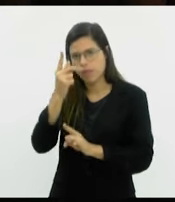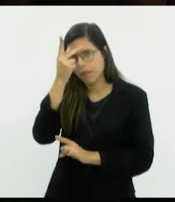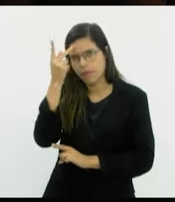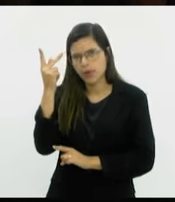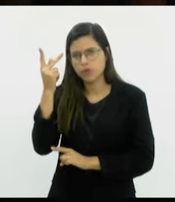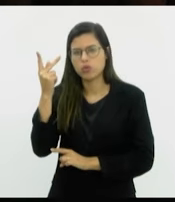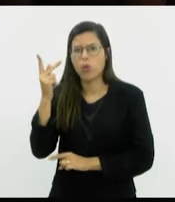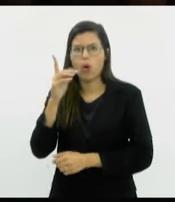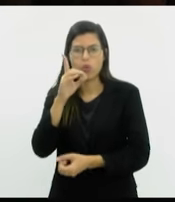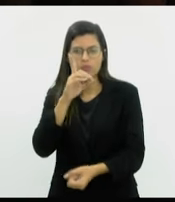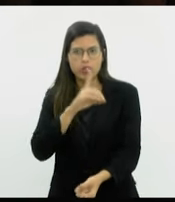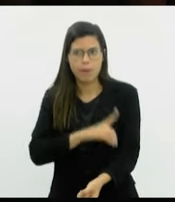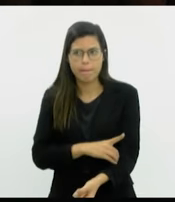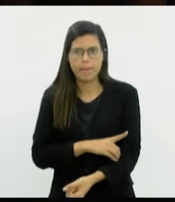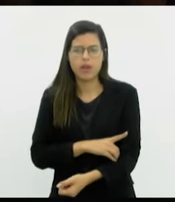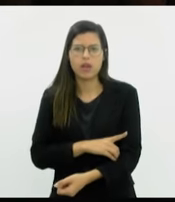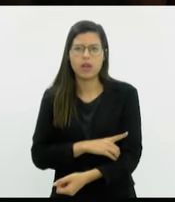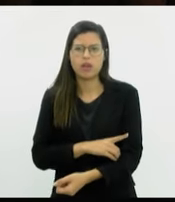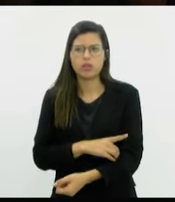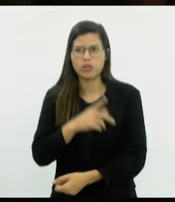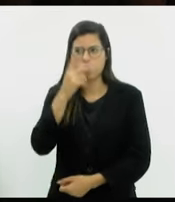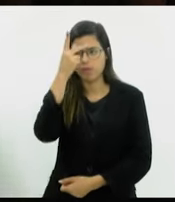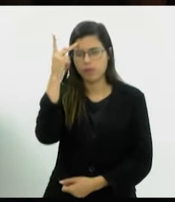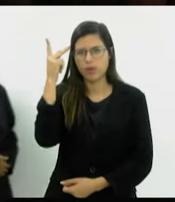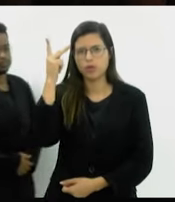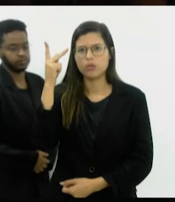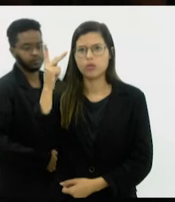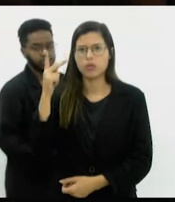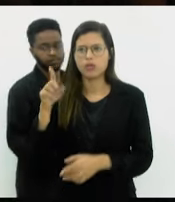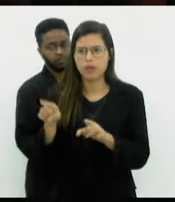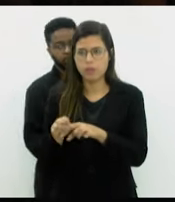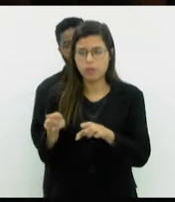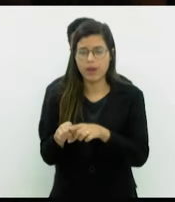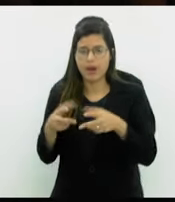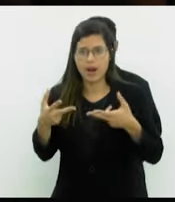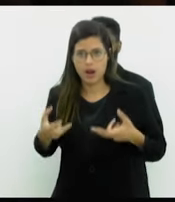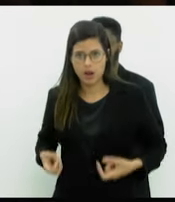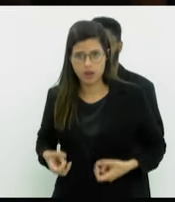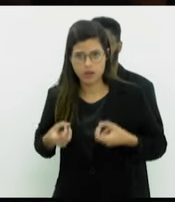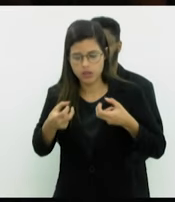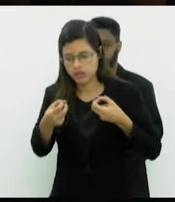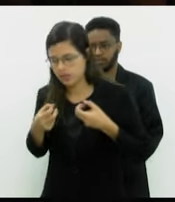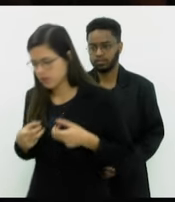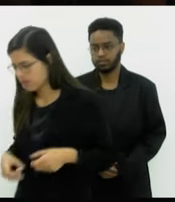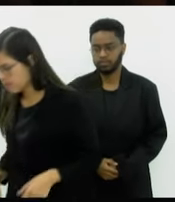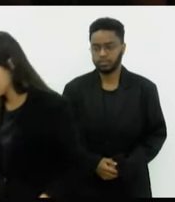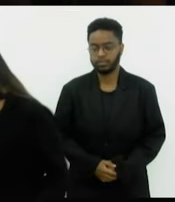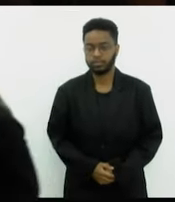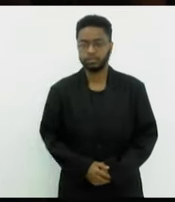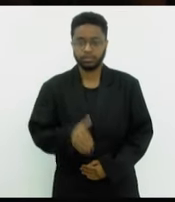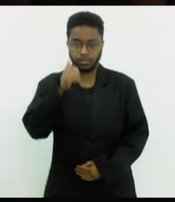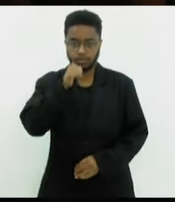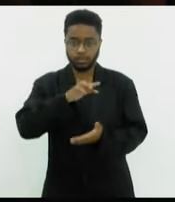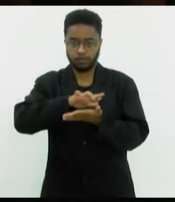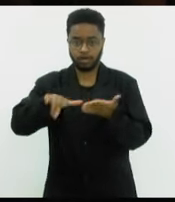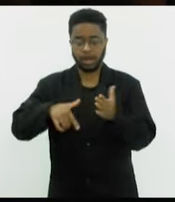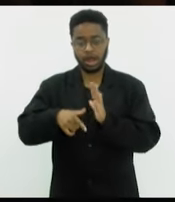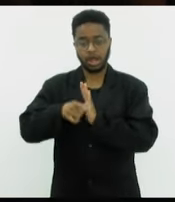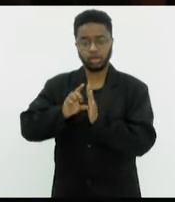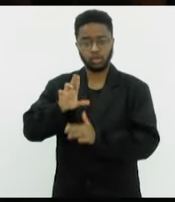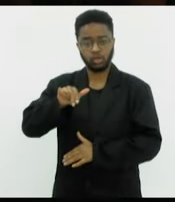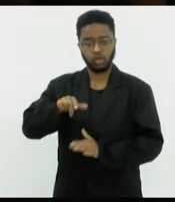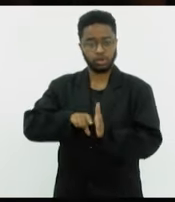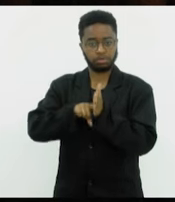de diabetes, pessoas com até com probabilidade de câncer, muitas senhoras que nunca tinham feito uma mamografia